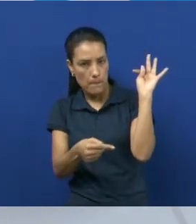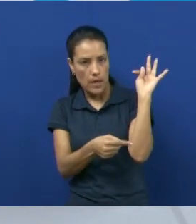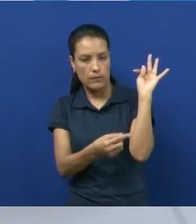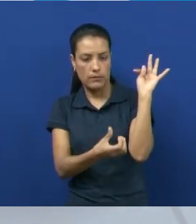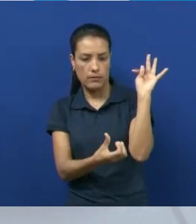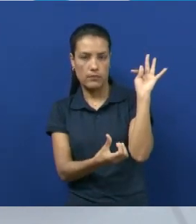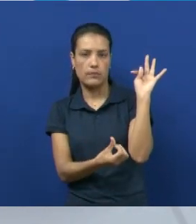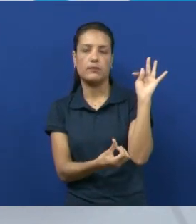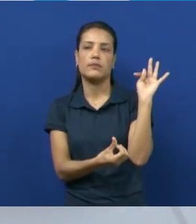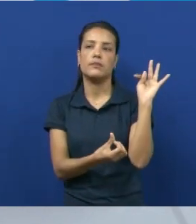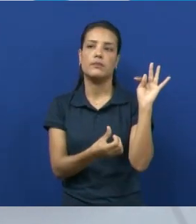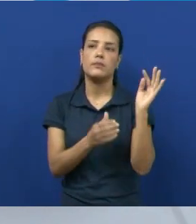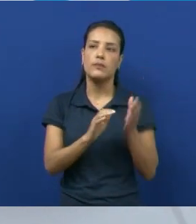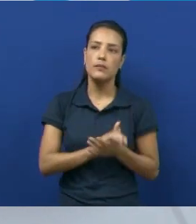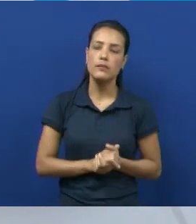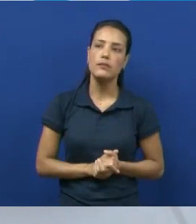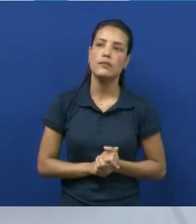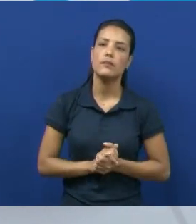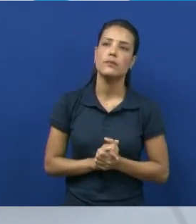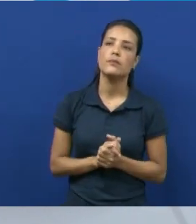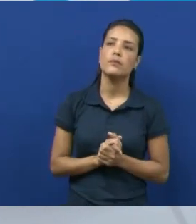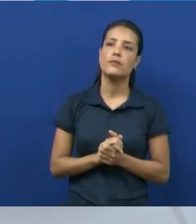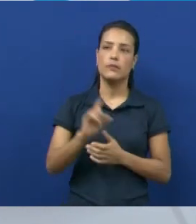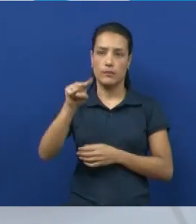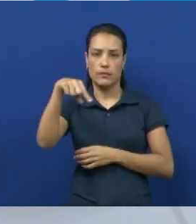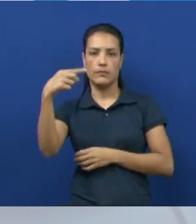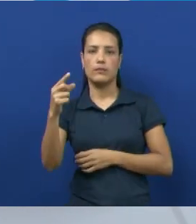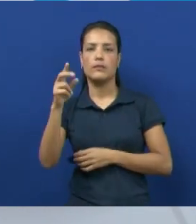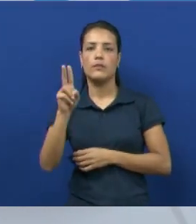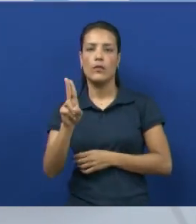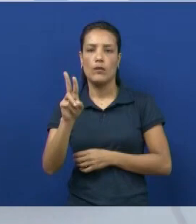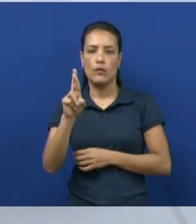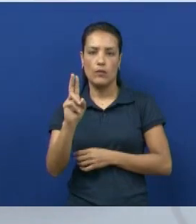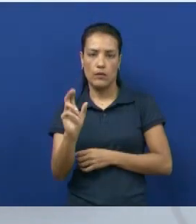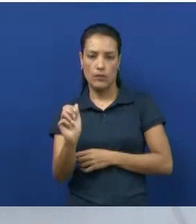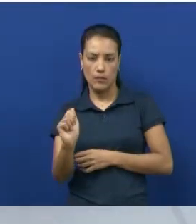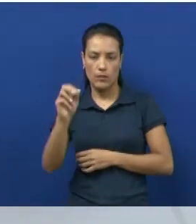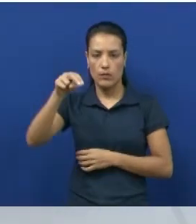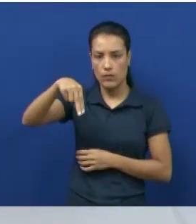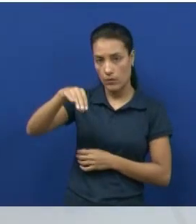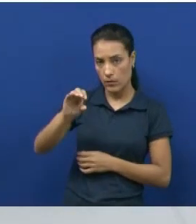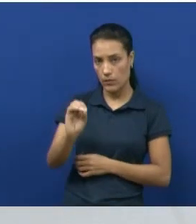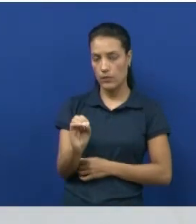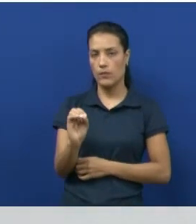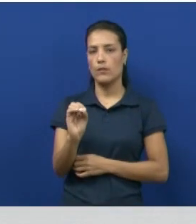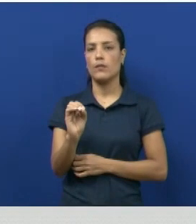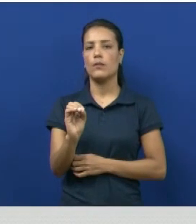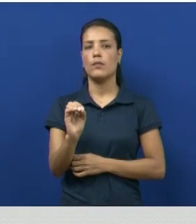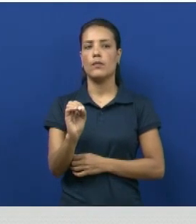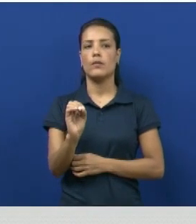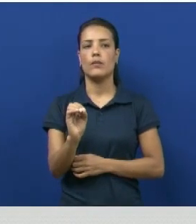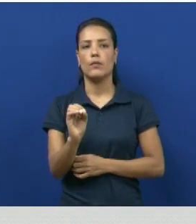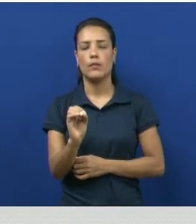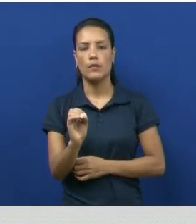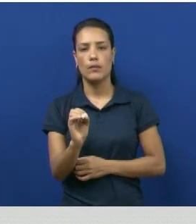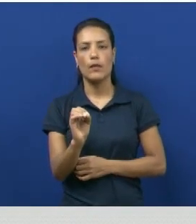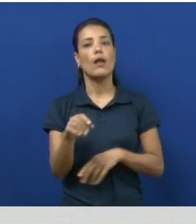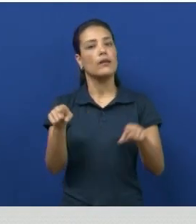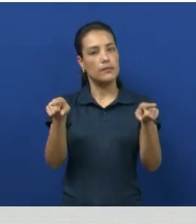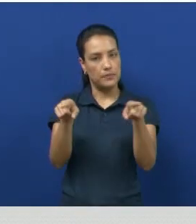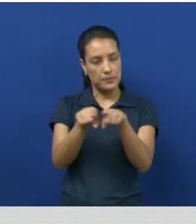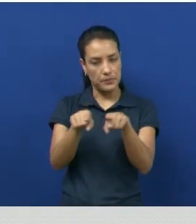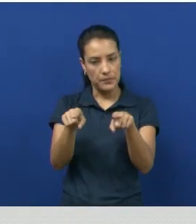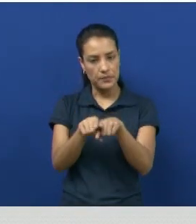graus. Depois de Saturno, o próximo planeta gasoso que nós temos é Urano. Urano, ele